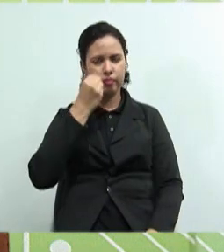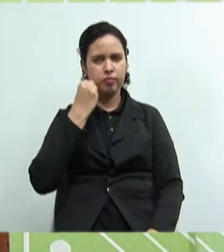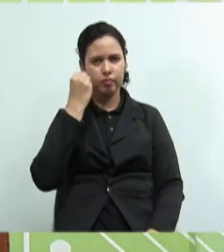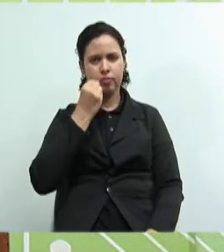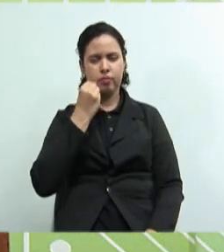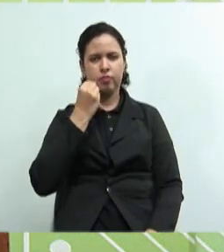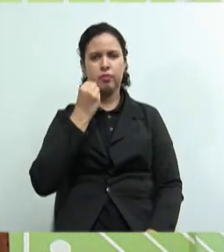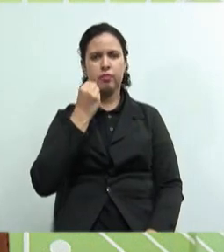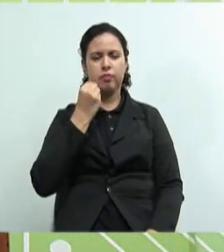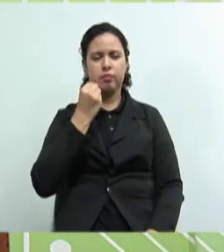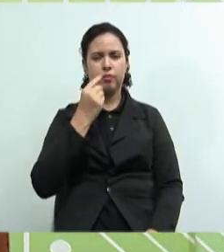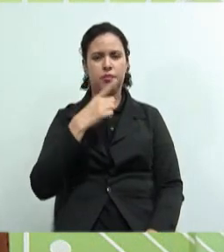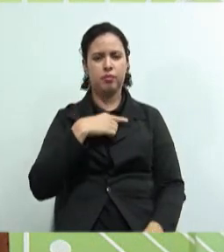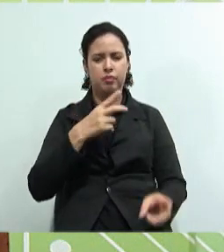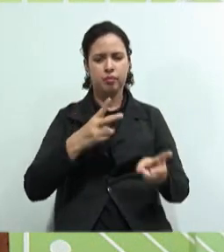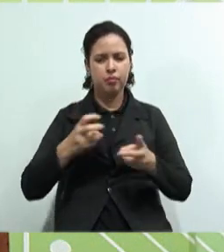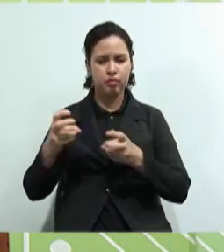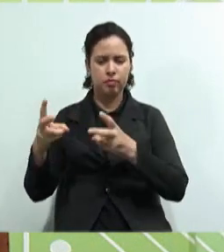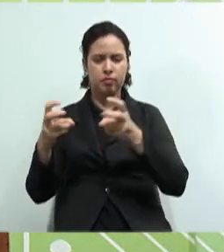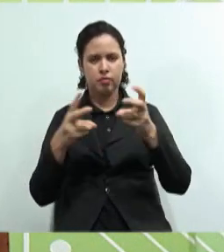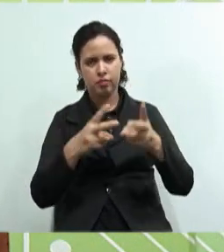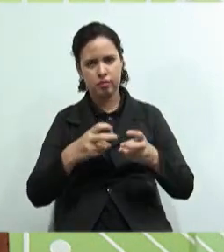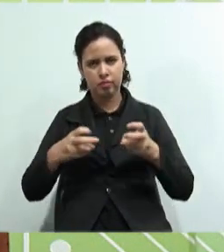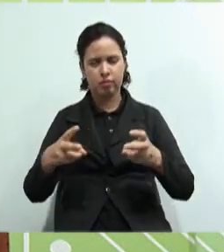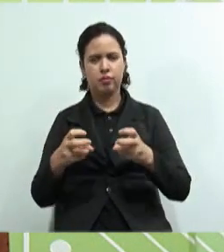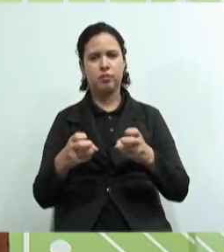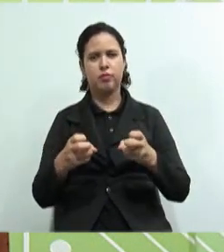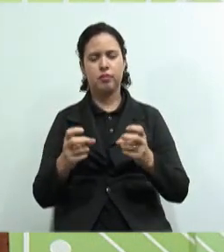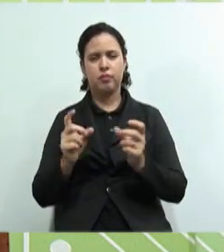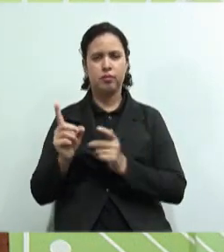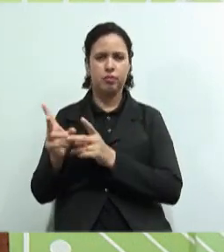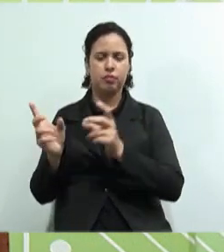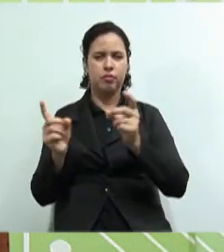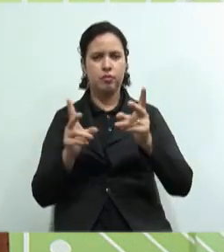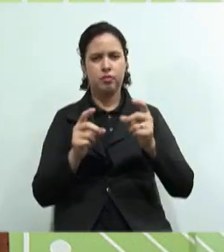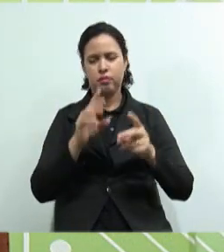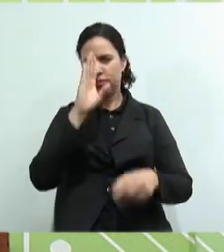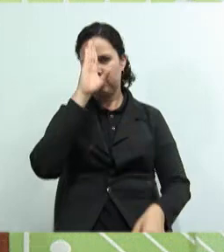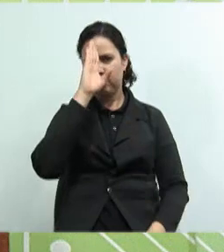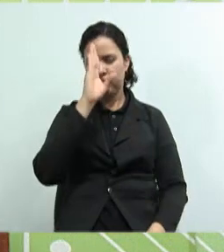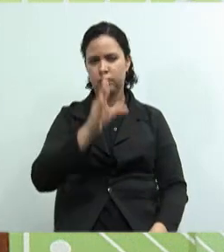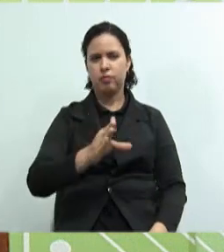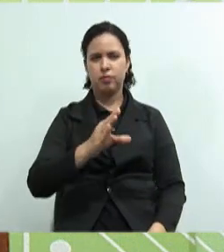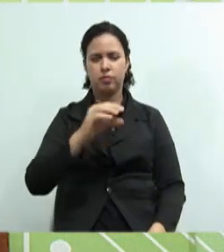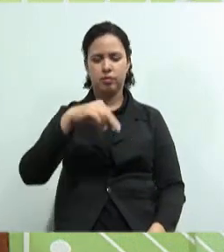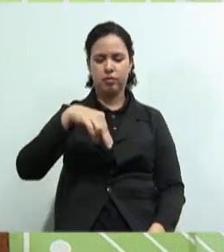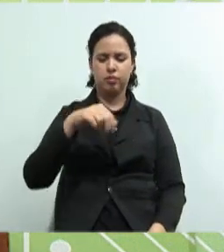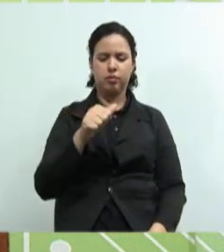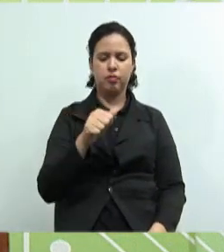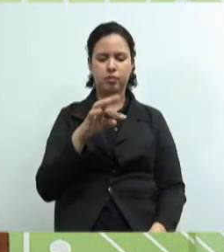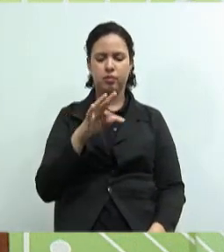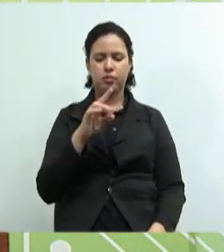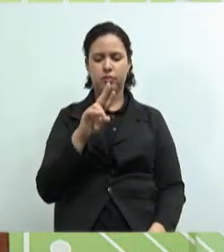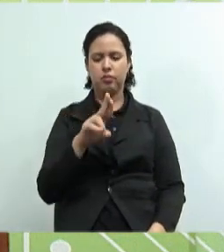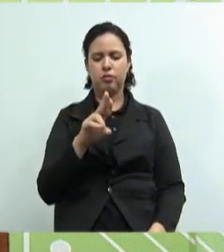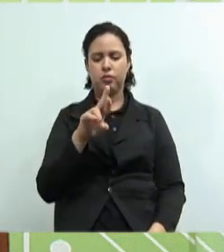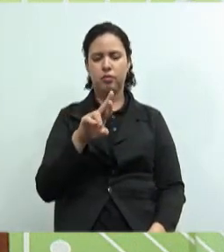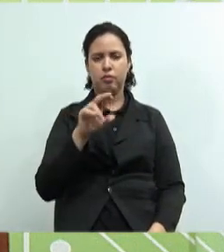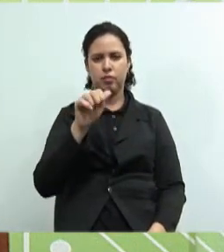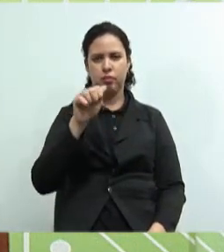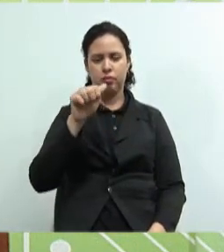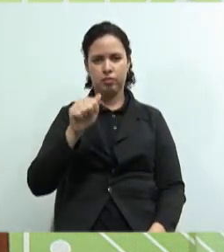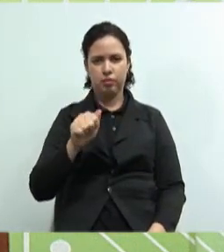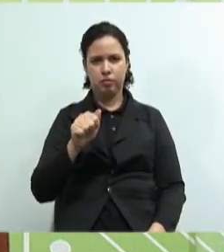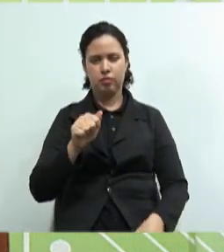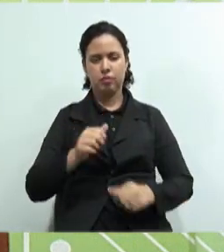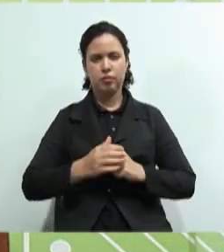vão extrair esses produtos, vão comercializar esses produtos direto para a Natura, que é muito ligada a essa pegada, não é exatamente uma